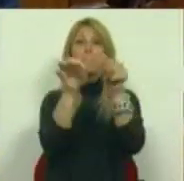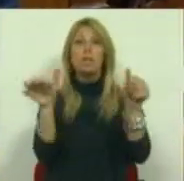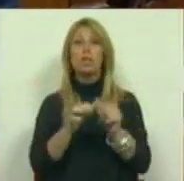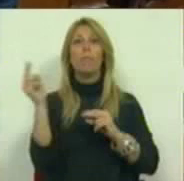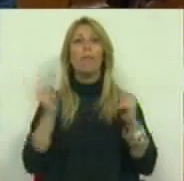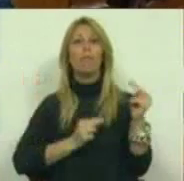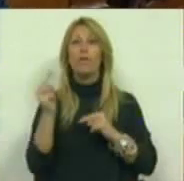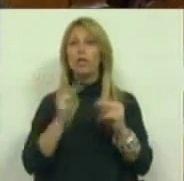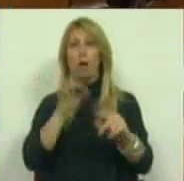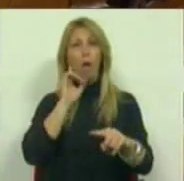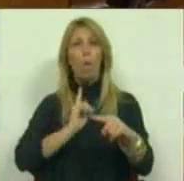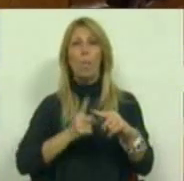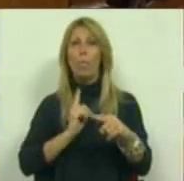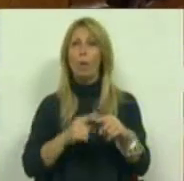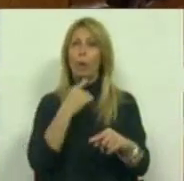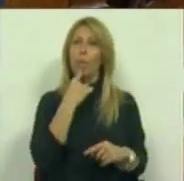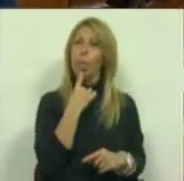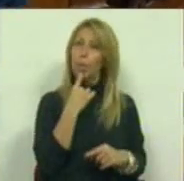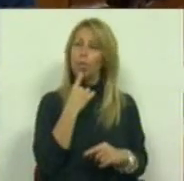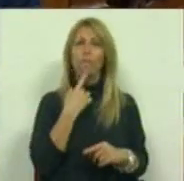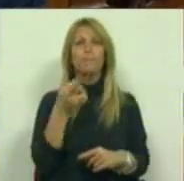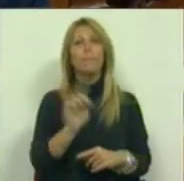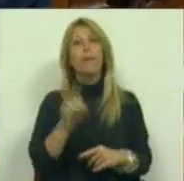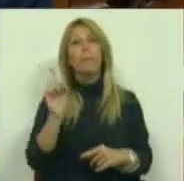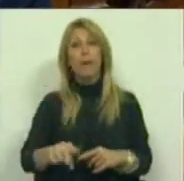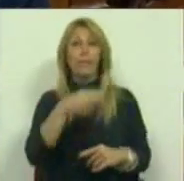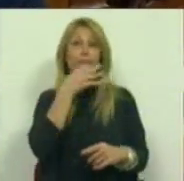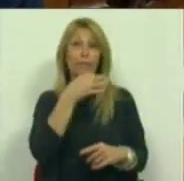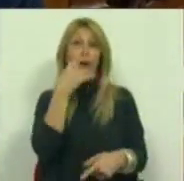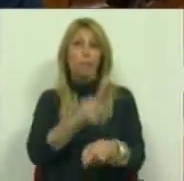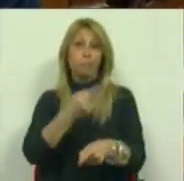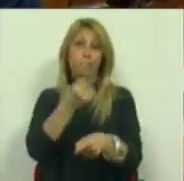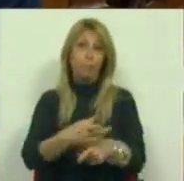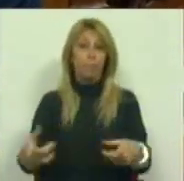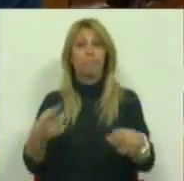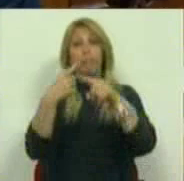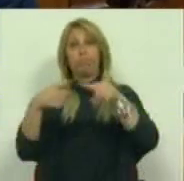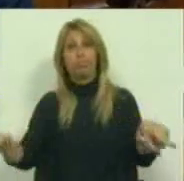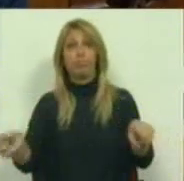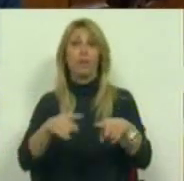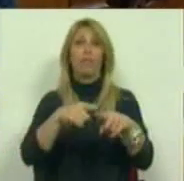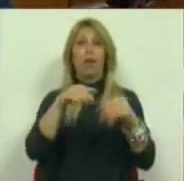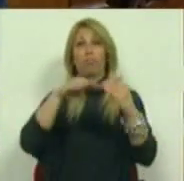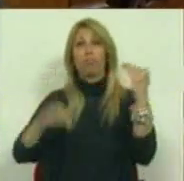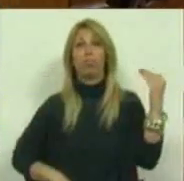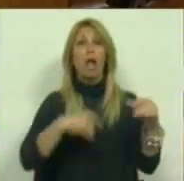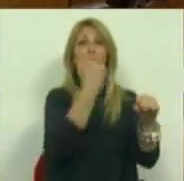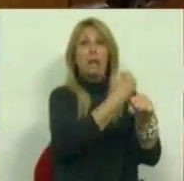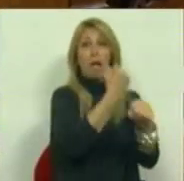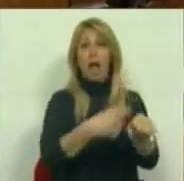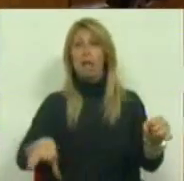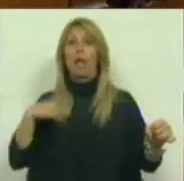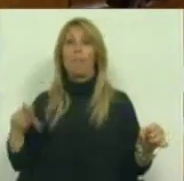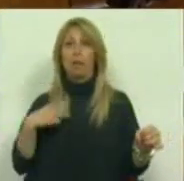benéfico. Já é recorrente falarmos da desigualdade entre o trabalho e capital, em que as SGPS dão